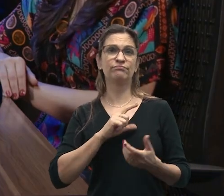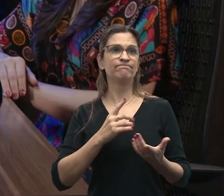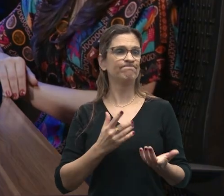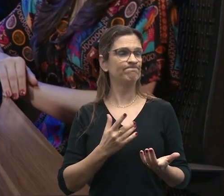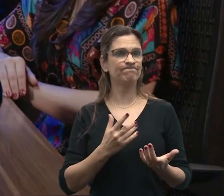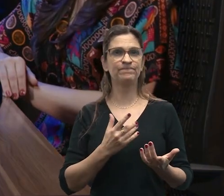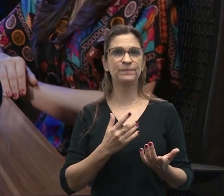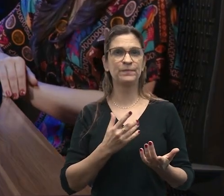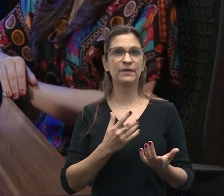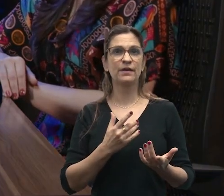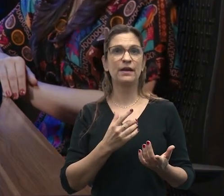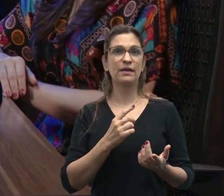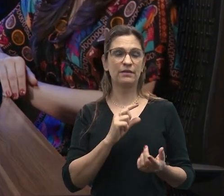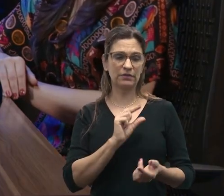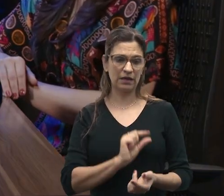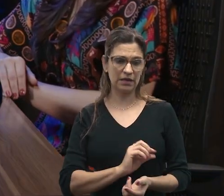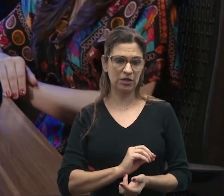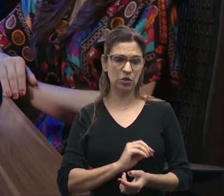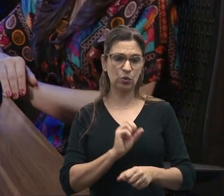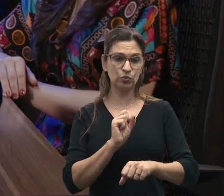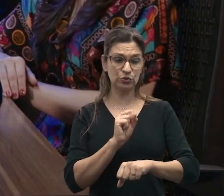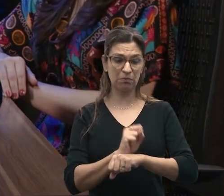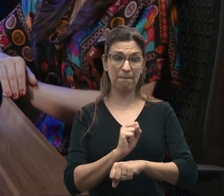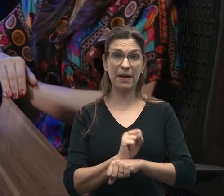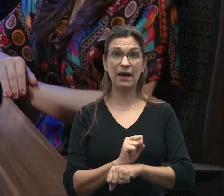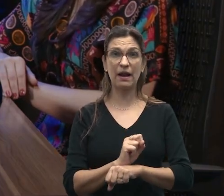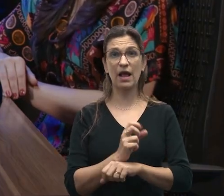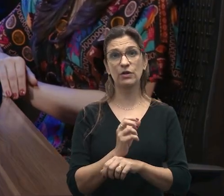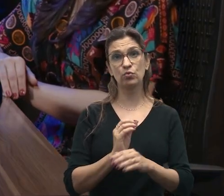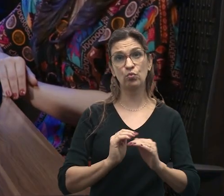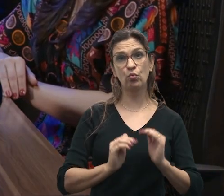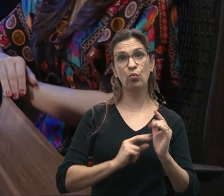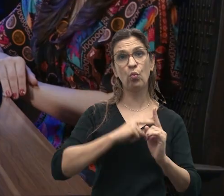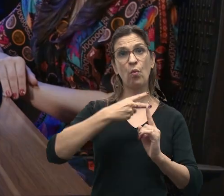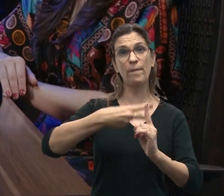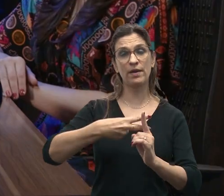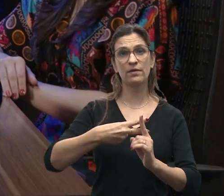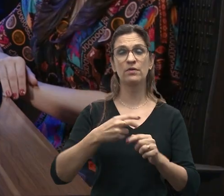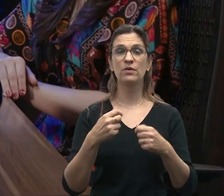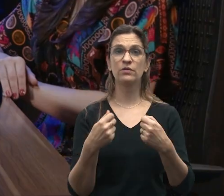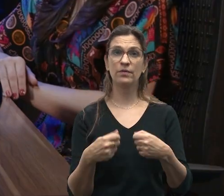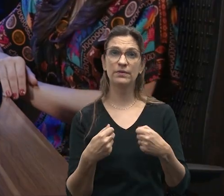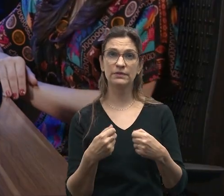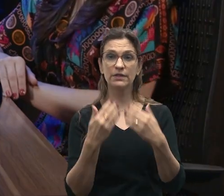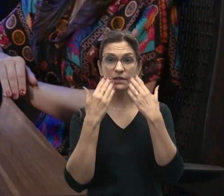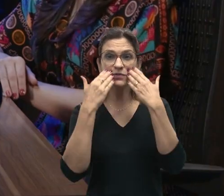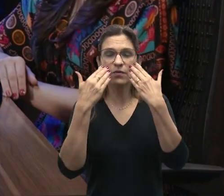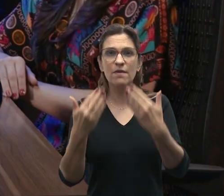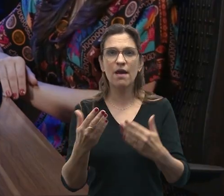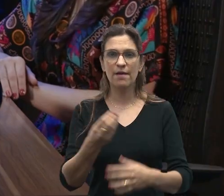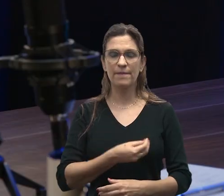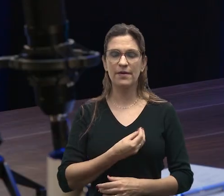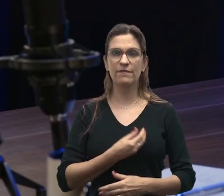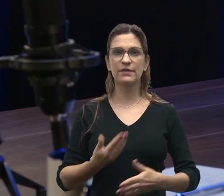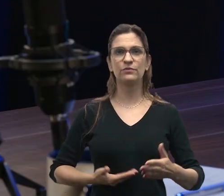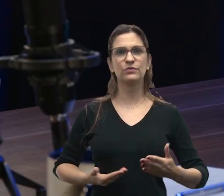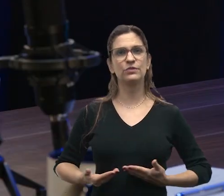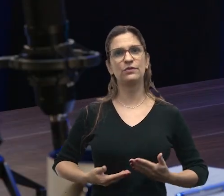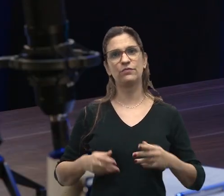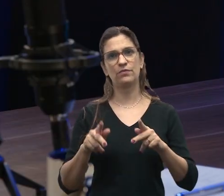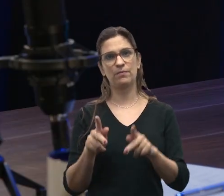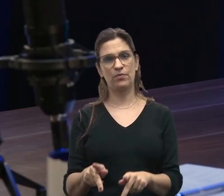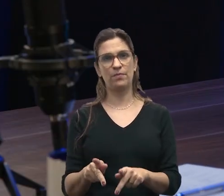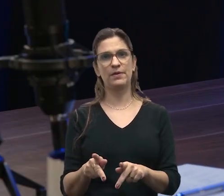dos servidores. Então, a gente precisa ter um olhar para a vida do servidor que está sendo assim, a vida funcional dele